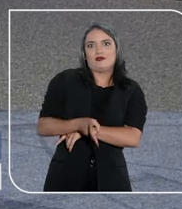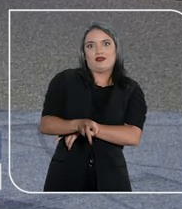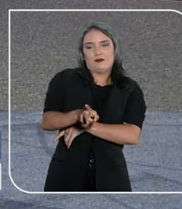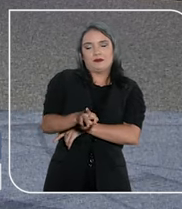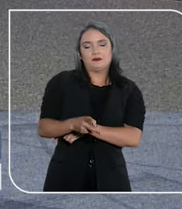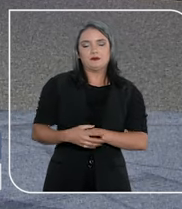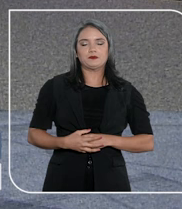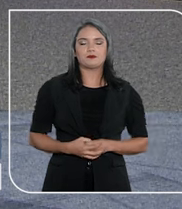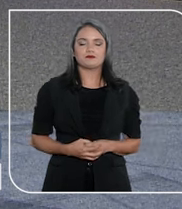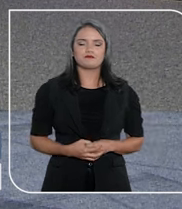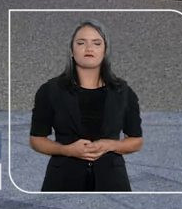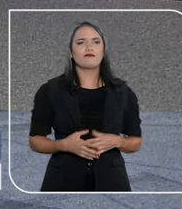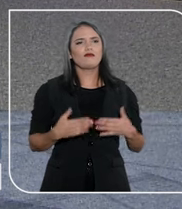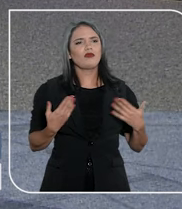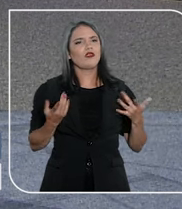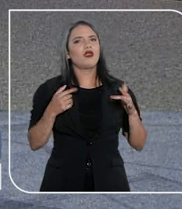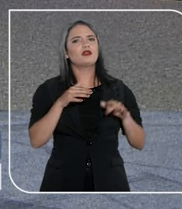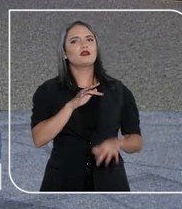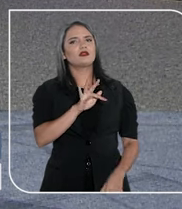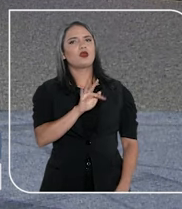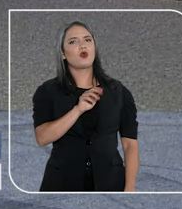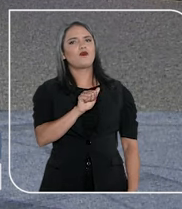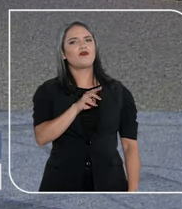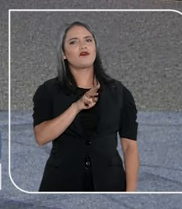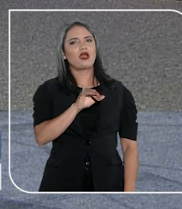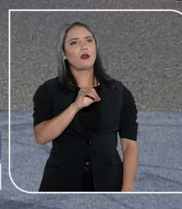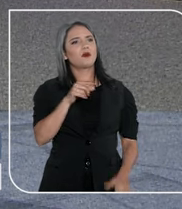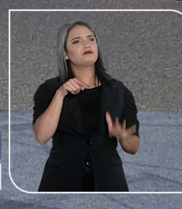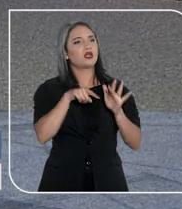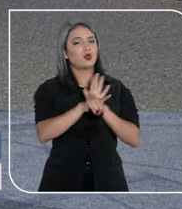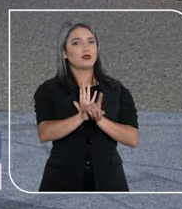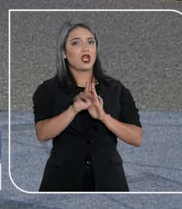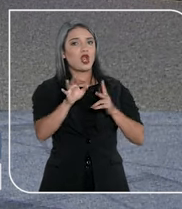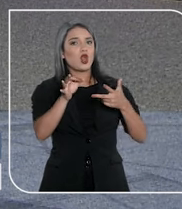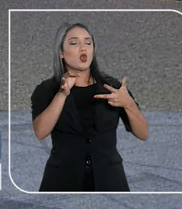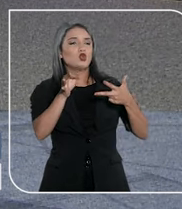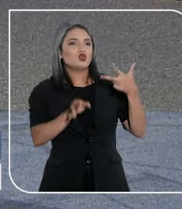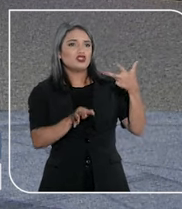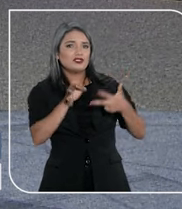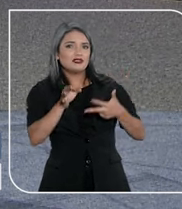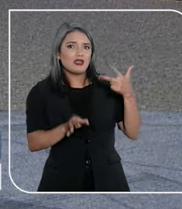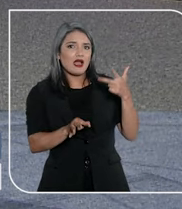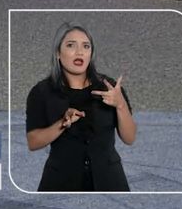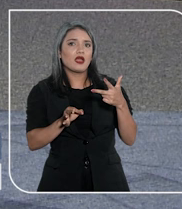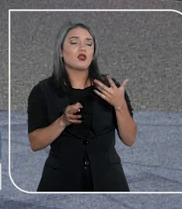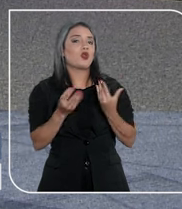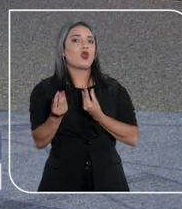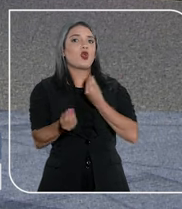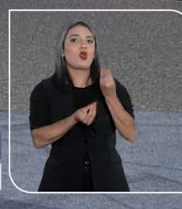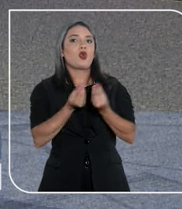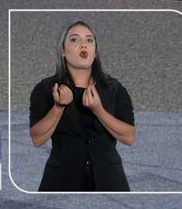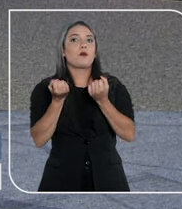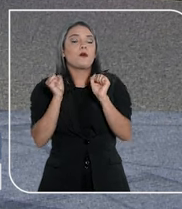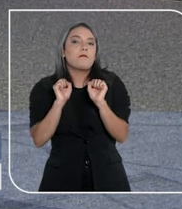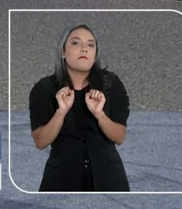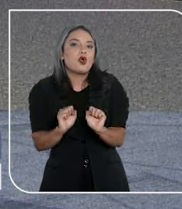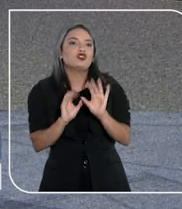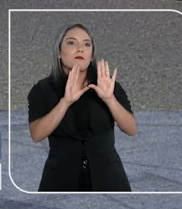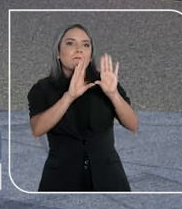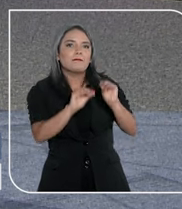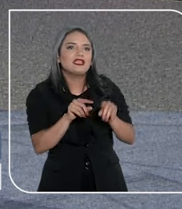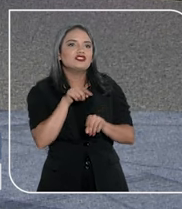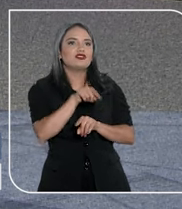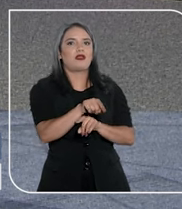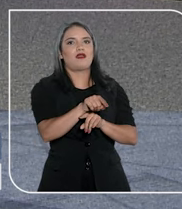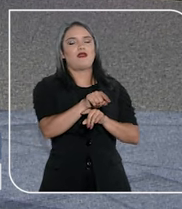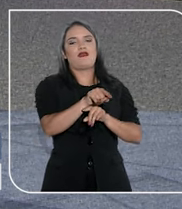gostaria de saber então até que ponto o judiciário pode intervir nos atos administrativos da comissão organizadora de um concurso público. Por exemplo,